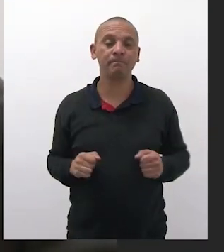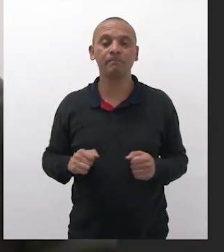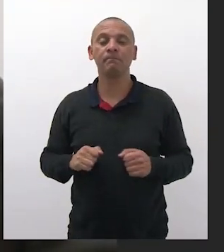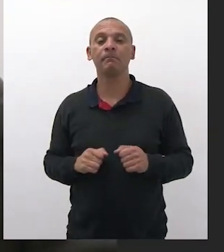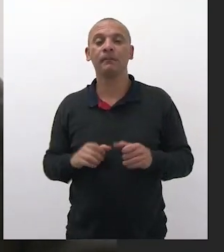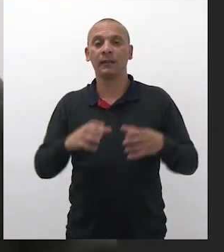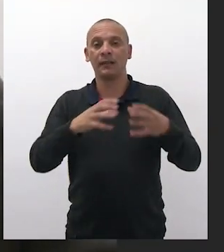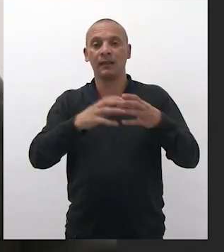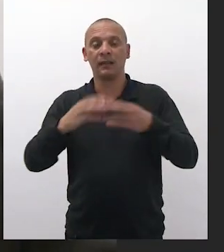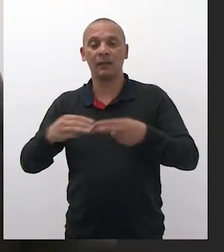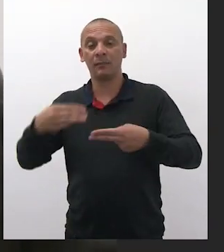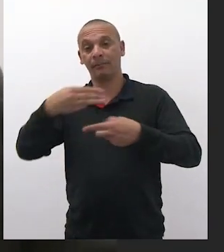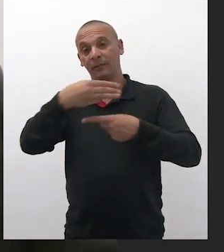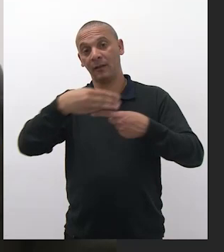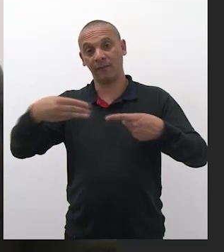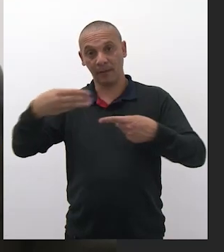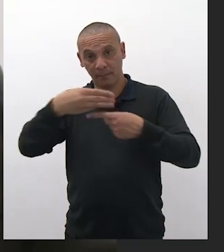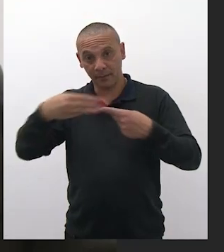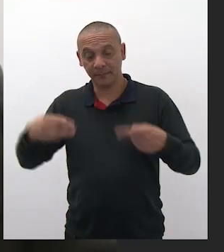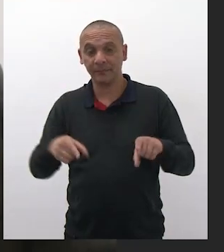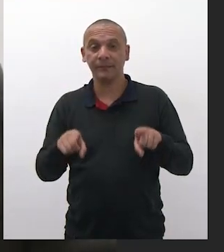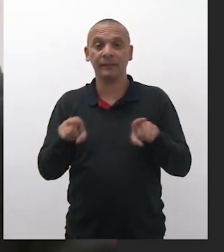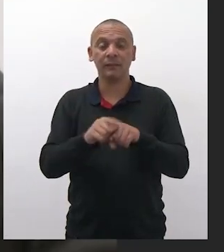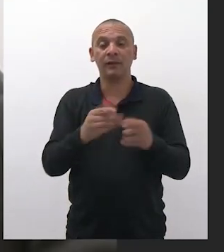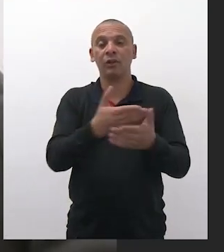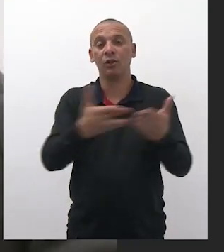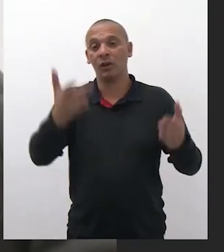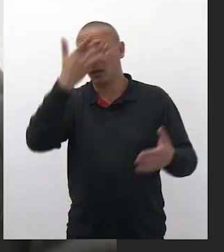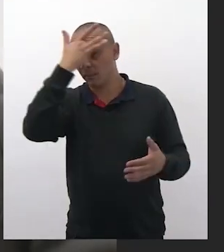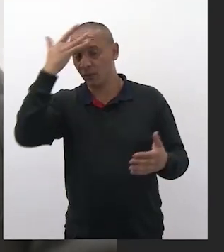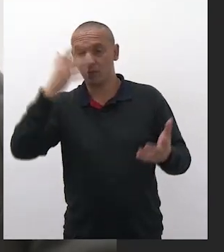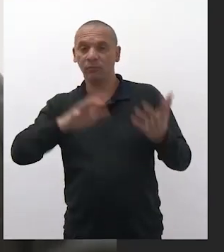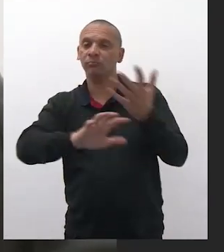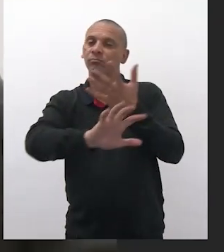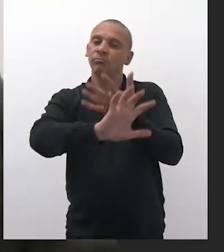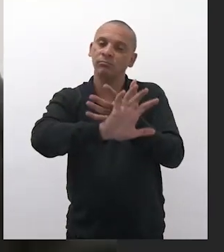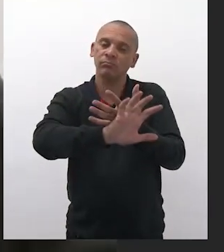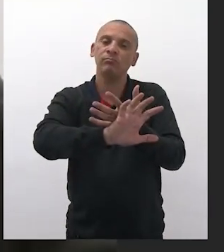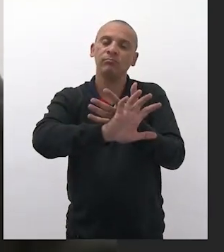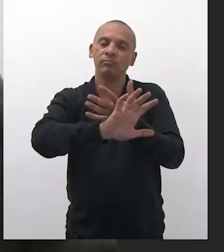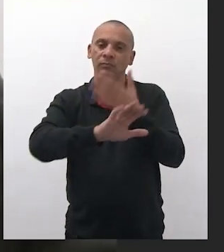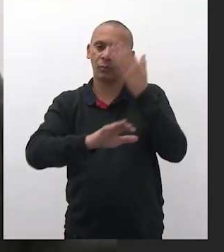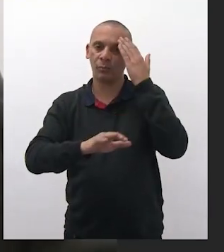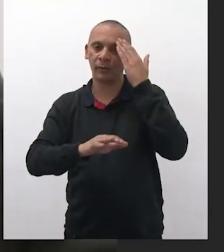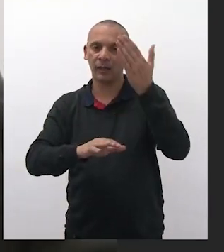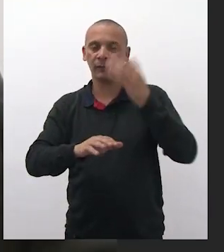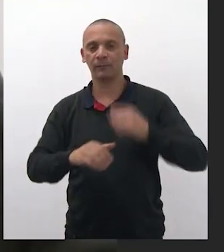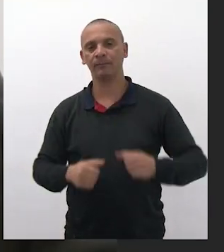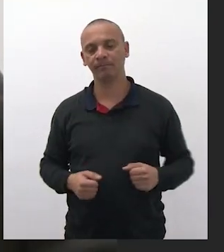a equipe da EFAP e a todos que nos acompanharam até agora.